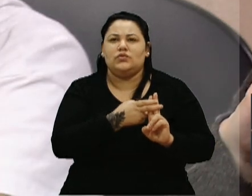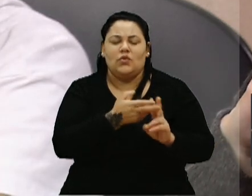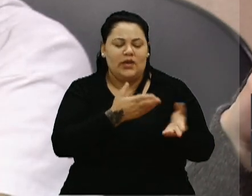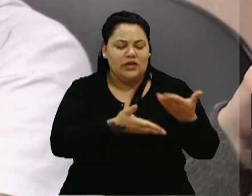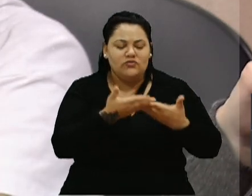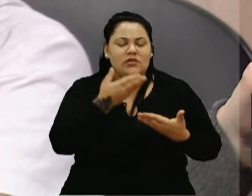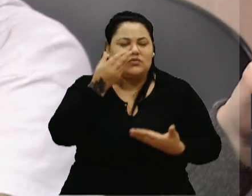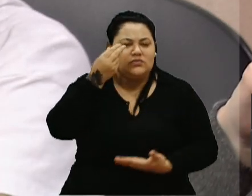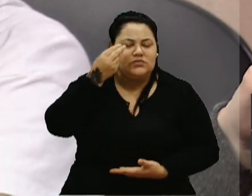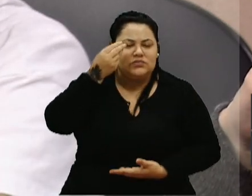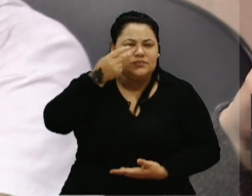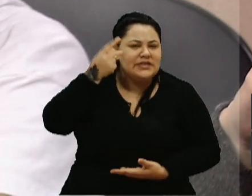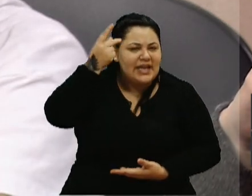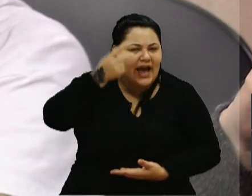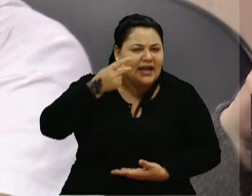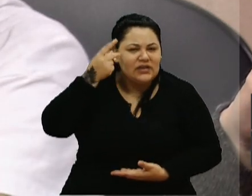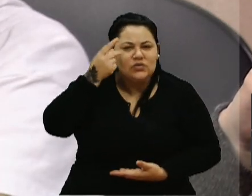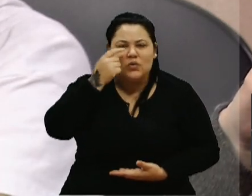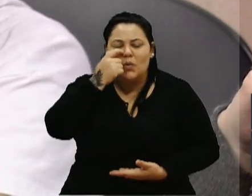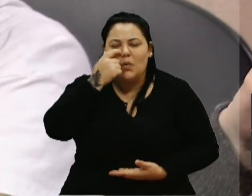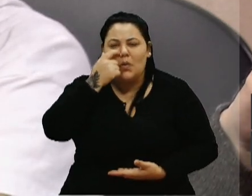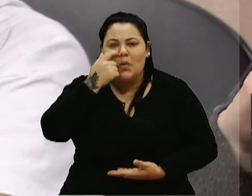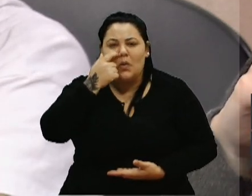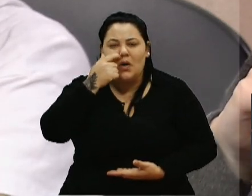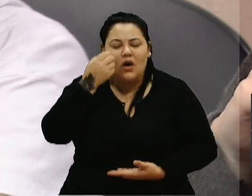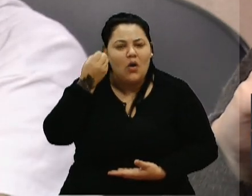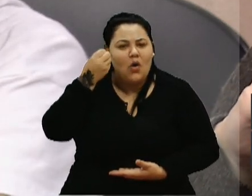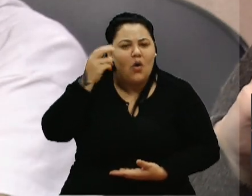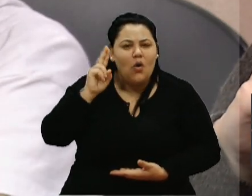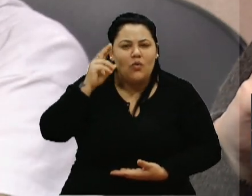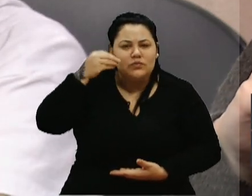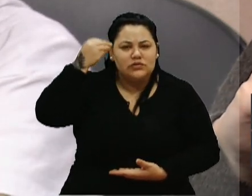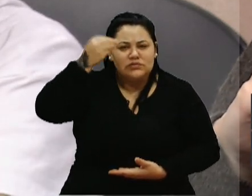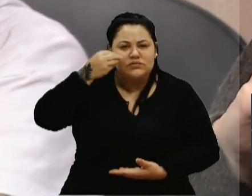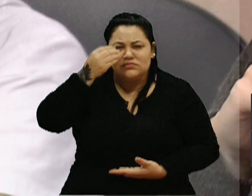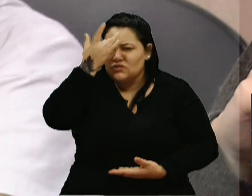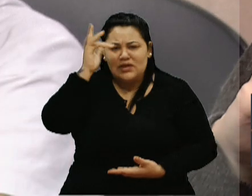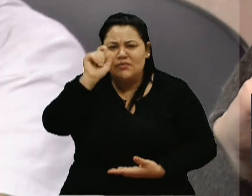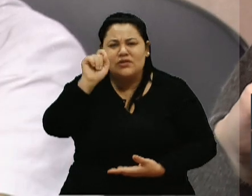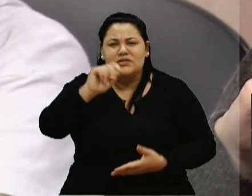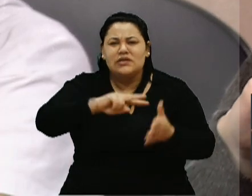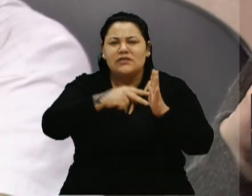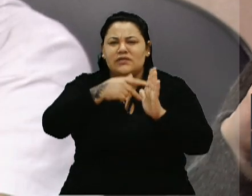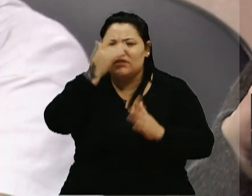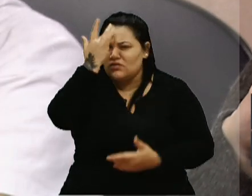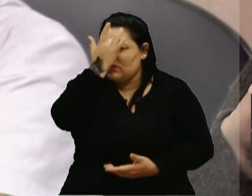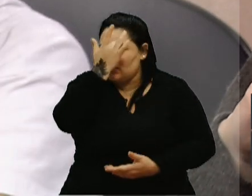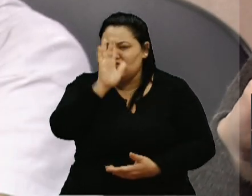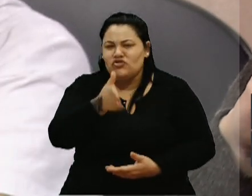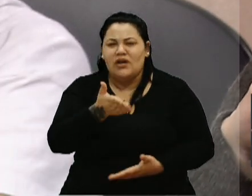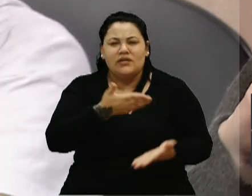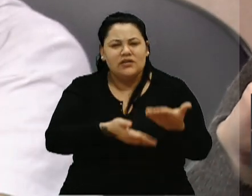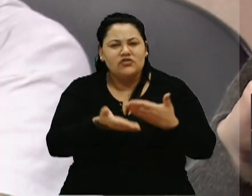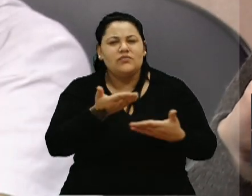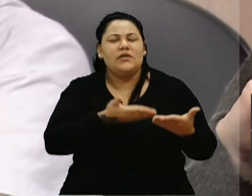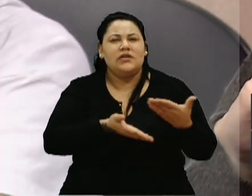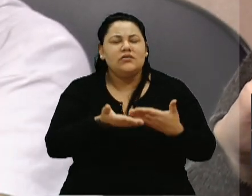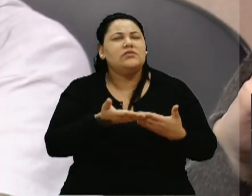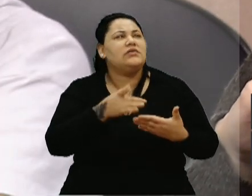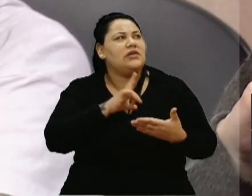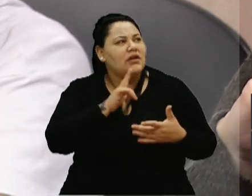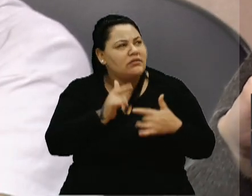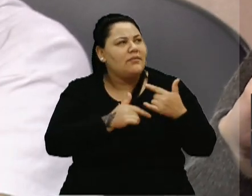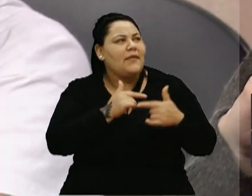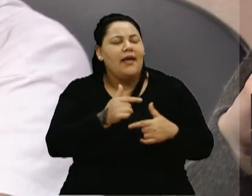atendimento psiquiátrico ou de psicoterapia mesmo, não saber o que é saúde mental, sendo que está lá atendendo, recebendo esse serviço